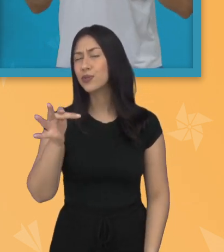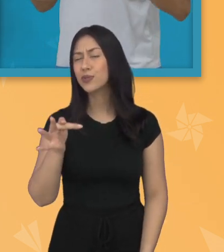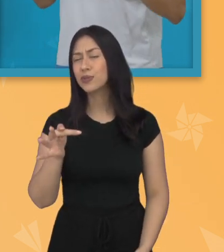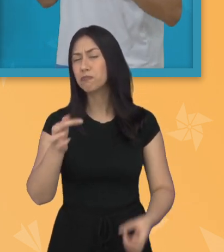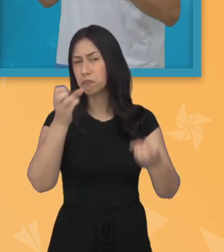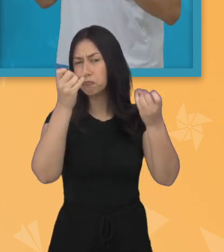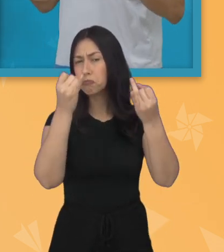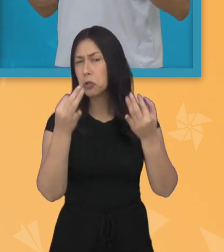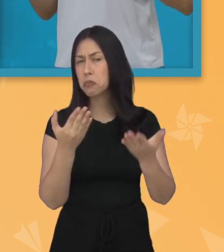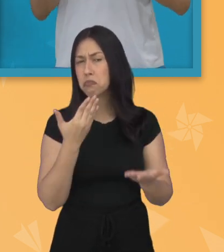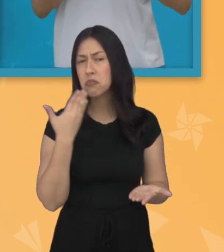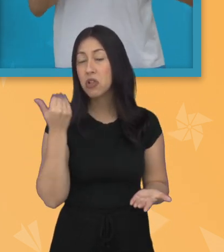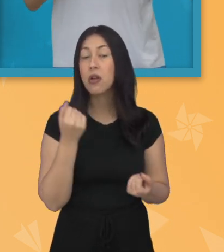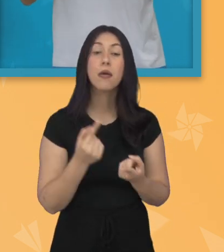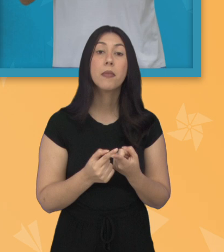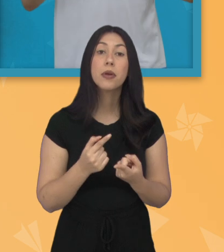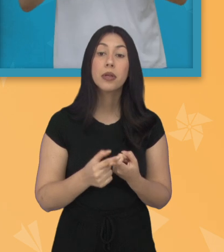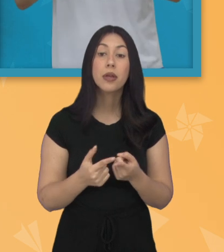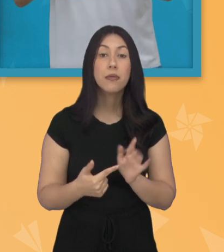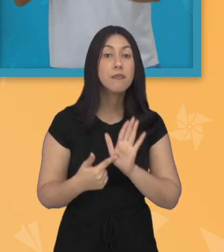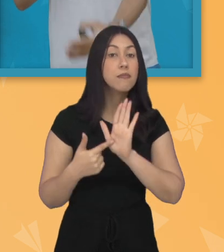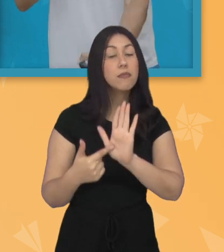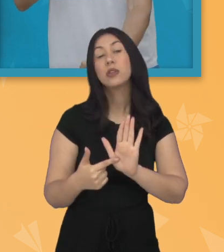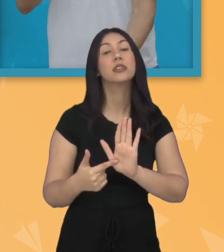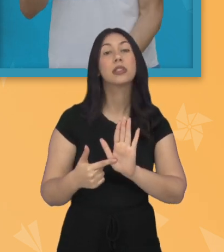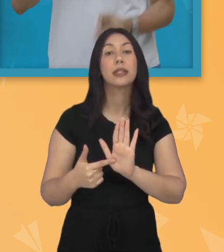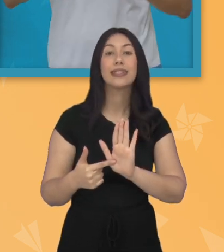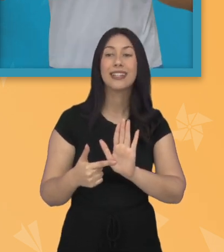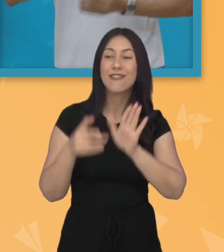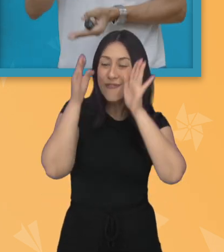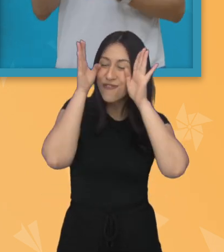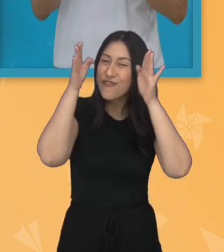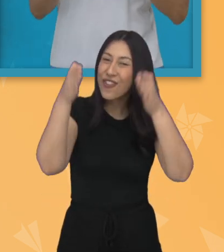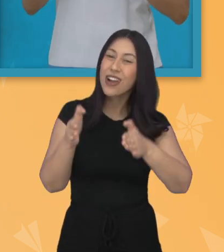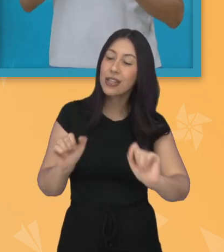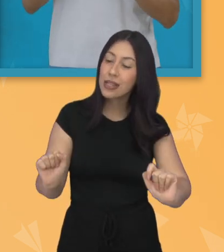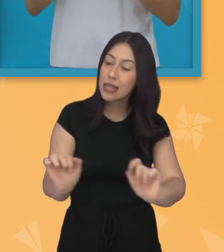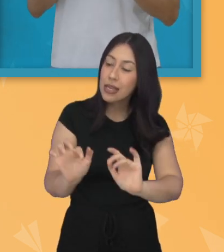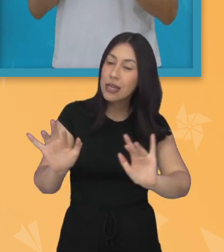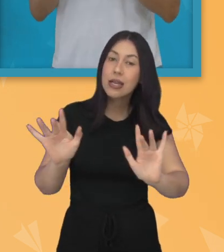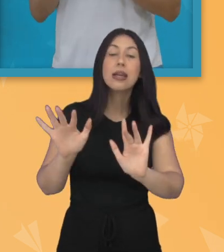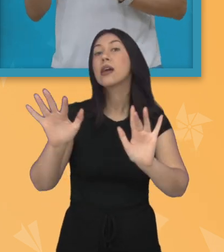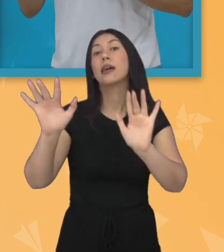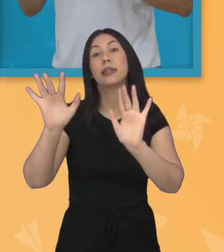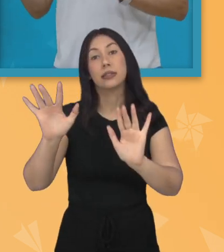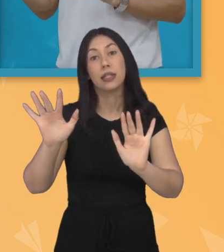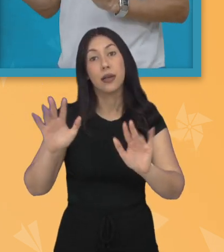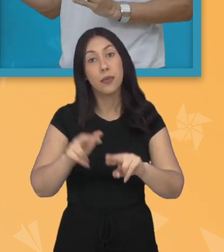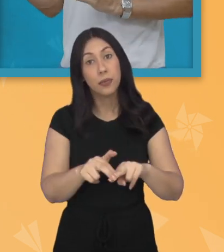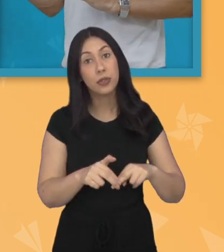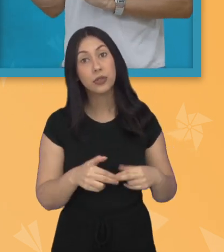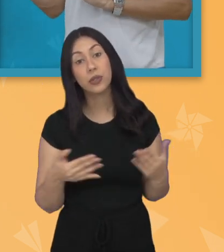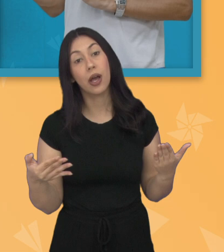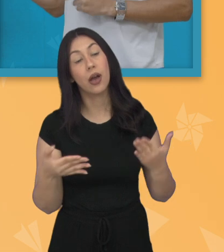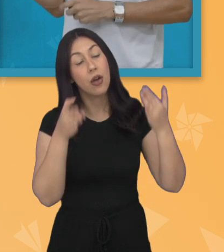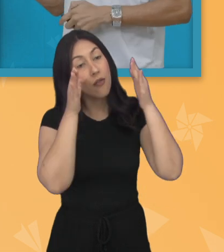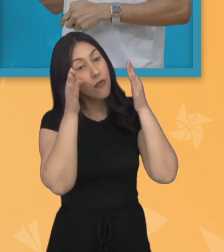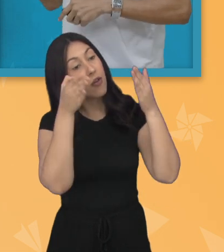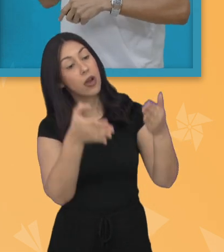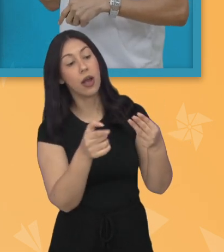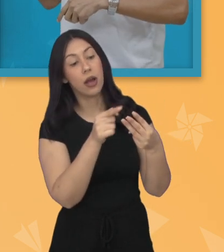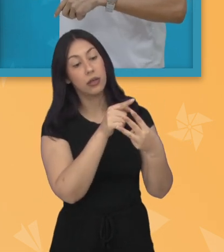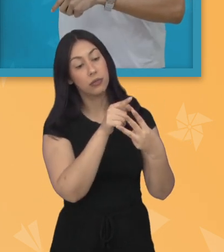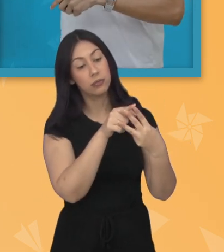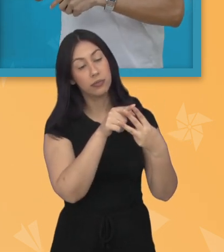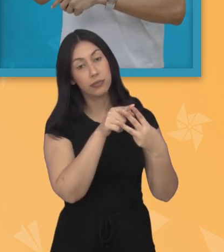ela, como no seu próprio enunciado, ela trata muito mais sobre gases. Então, costumeiramente, a gente vai se atentar, a princípio, mais